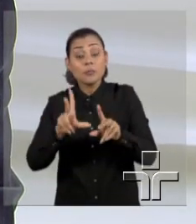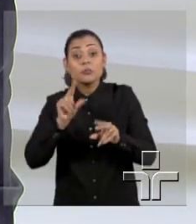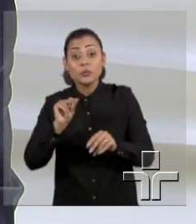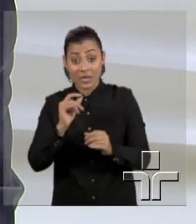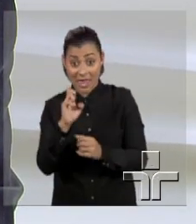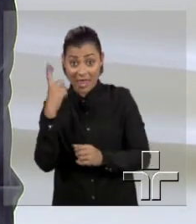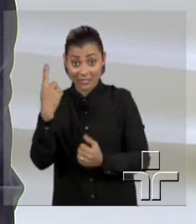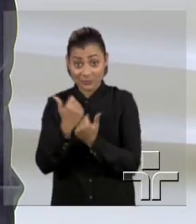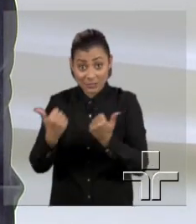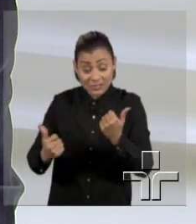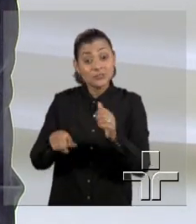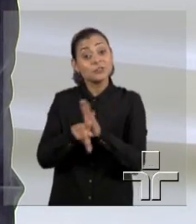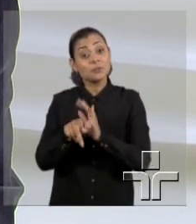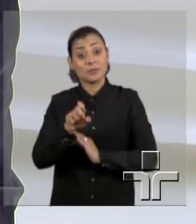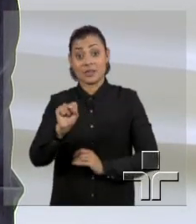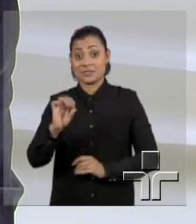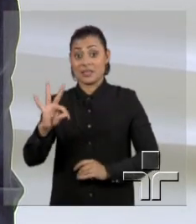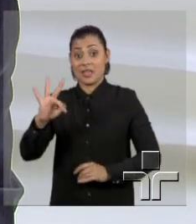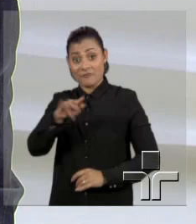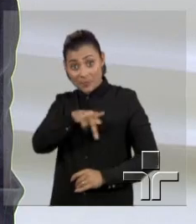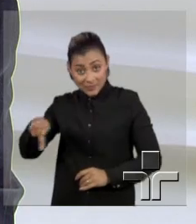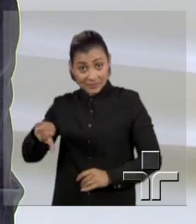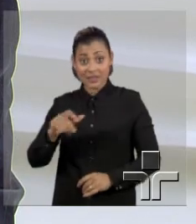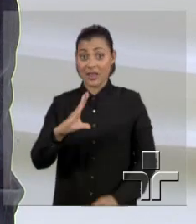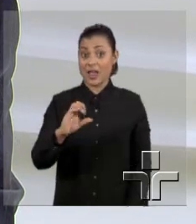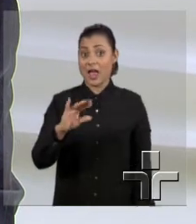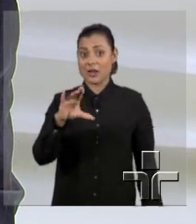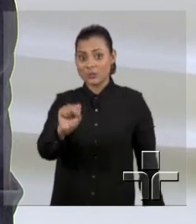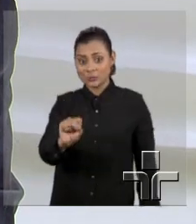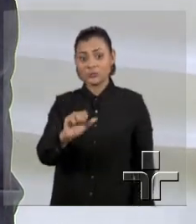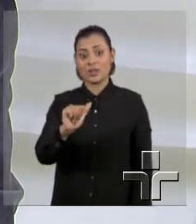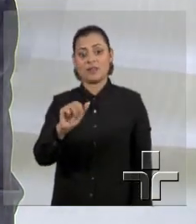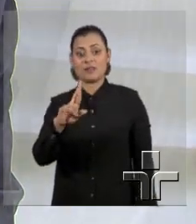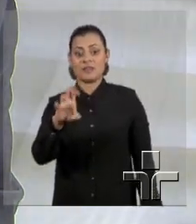e ex-presidente do STF, Carlos Aires Brito.